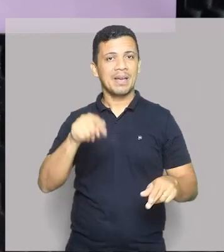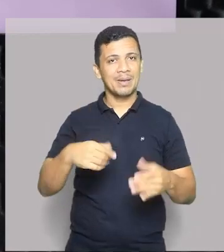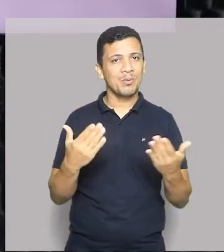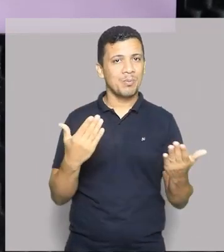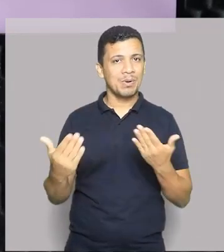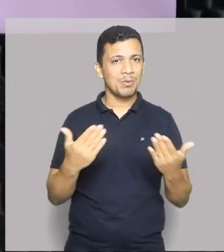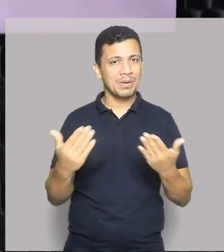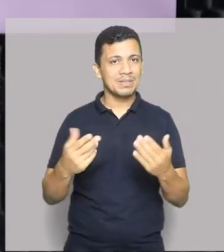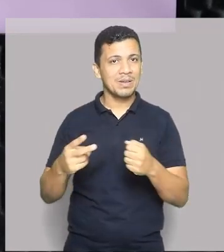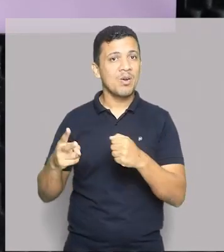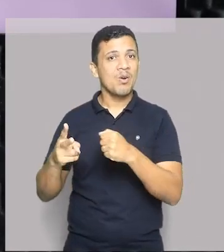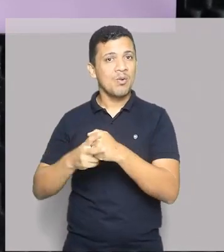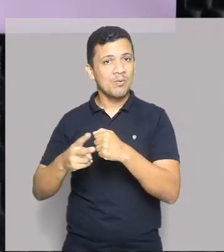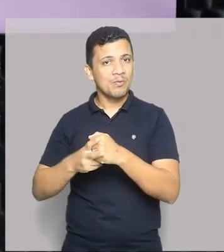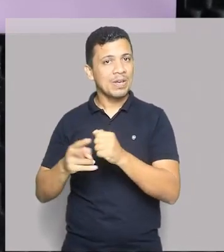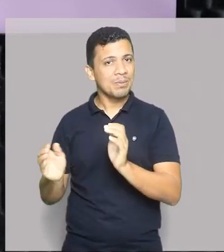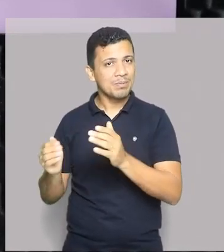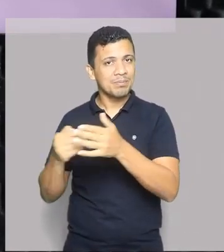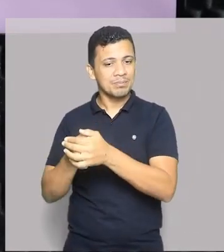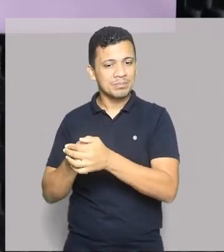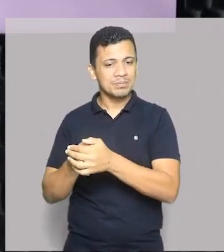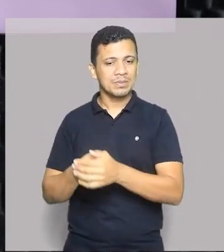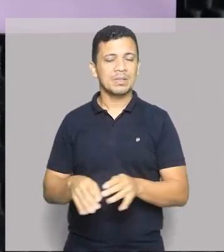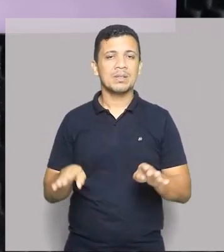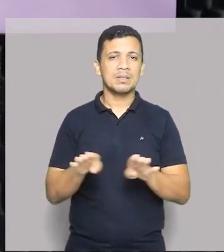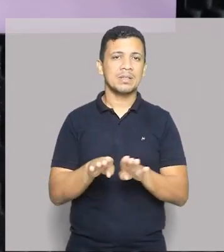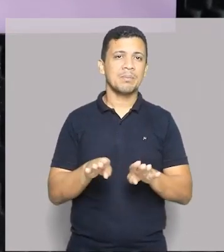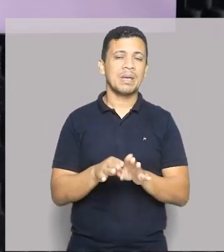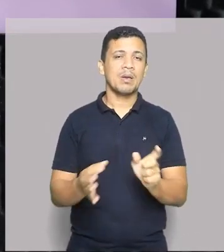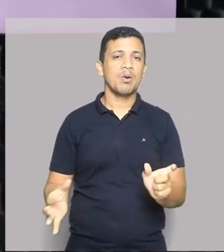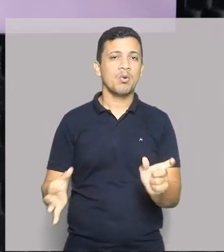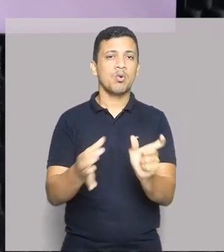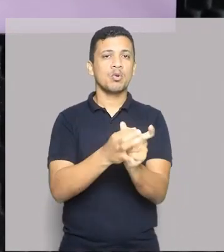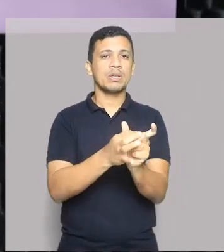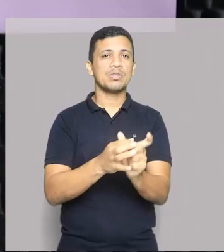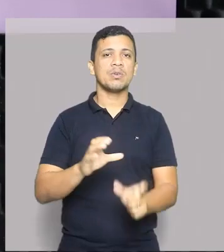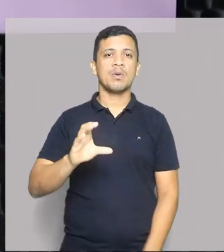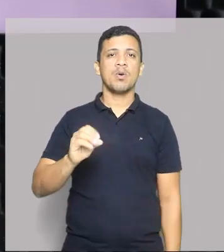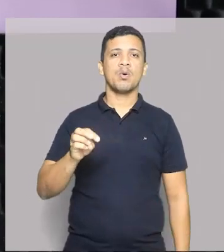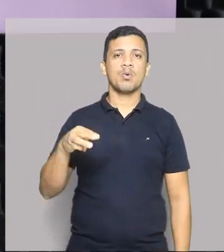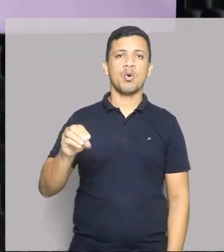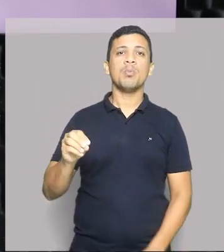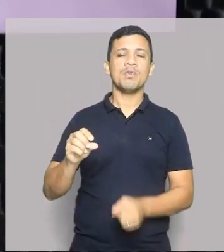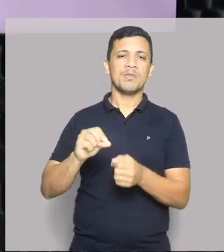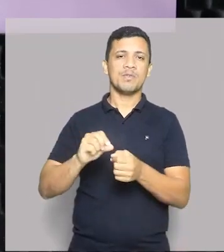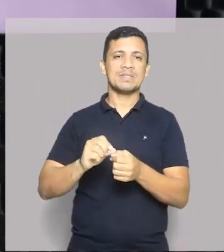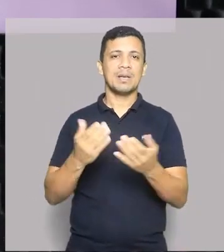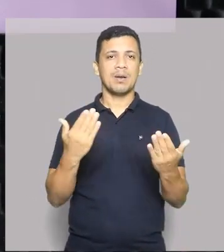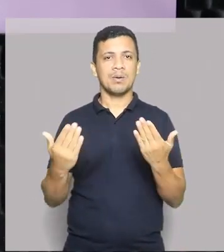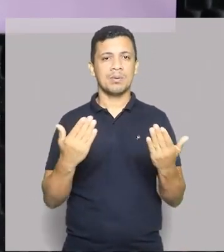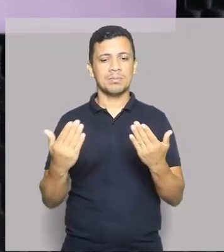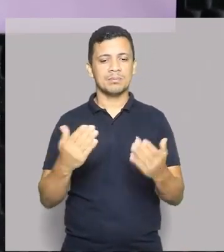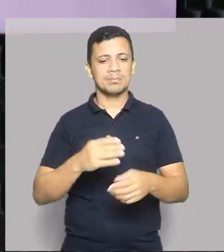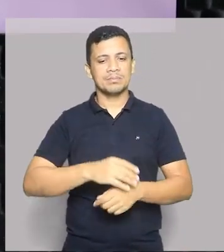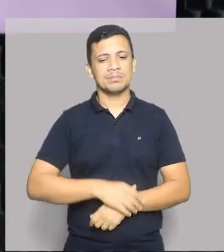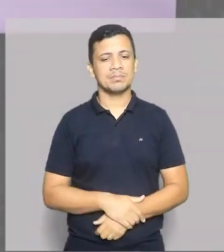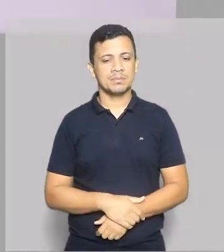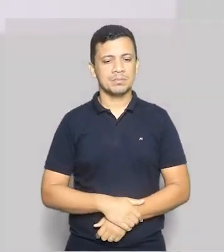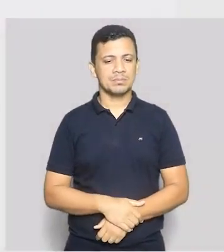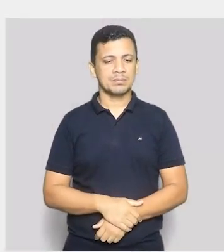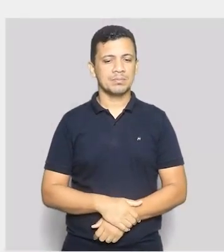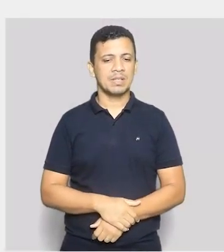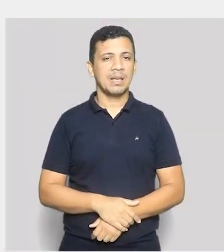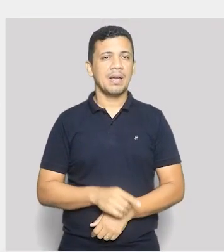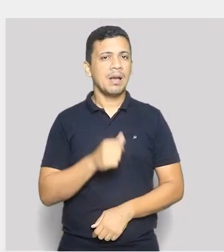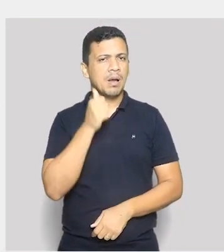sempre implícito. E aí o conectivo como é o conectivo comparativo, certo? A segunda frase é outro exemplo. Ela